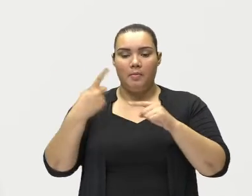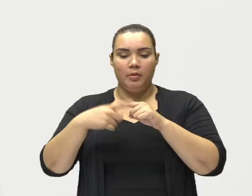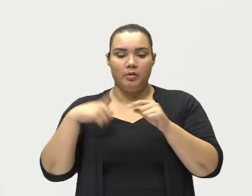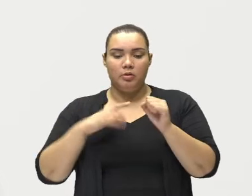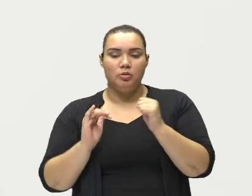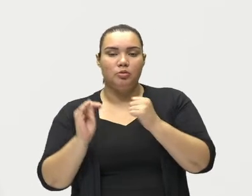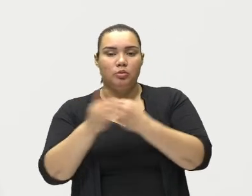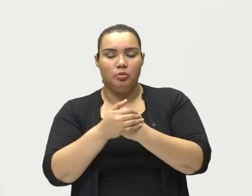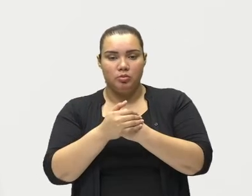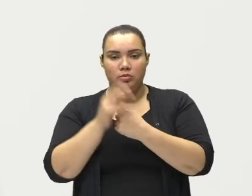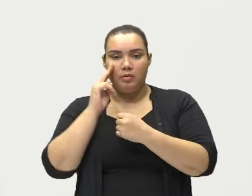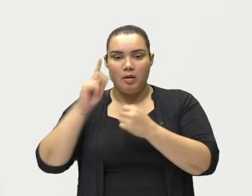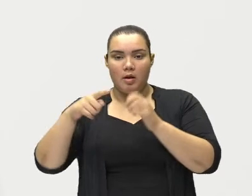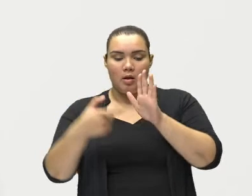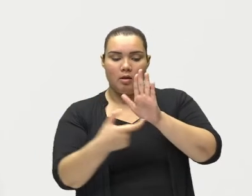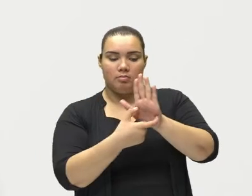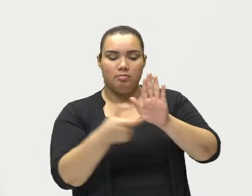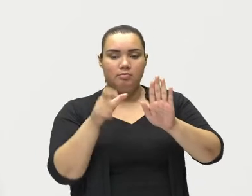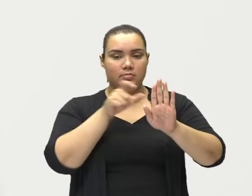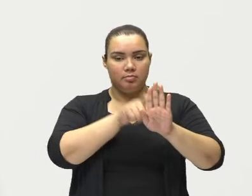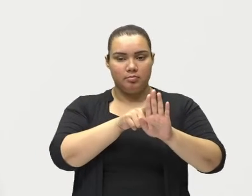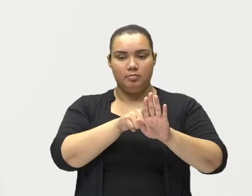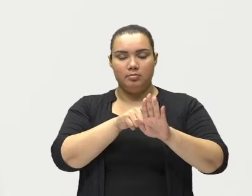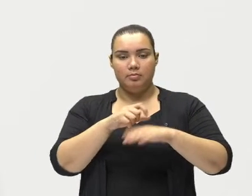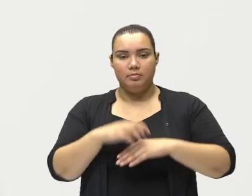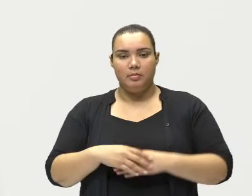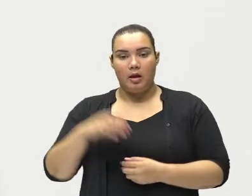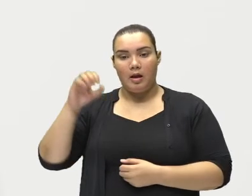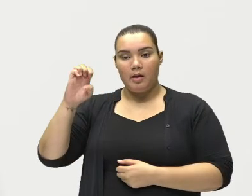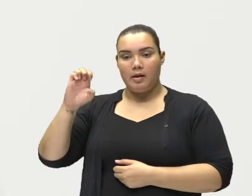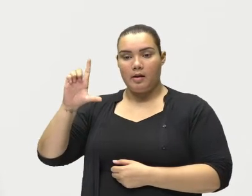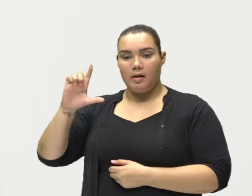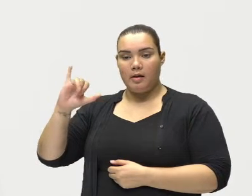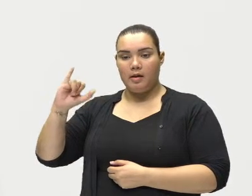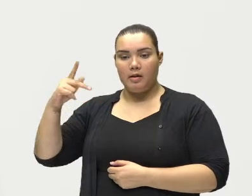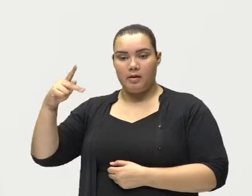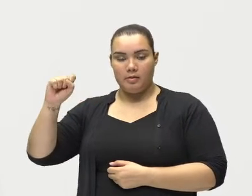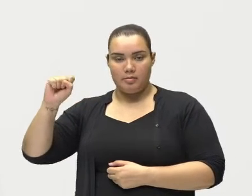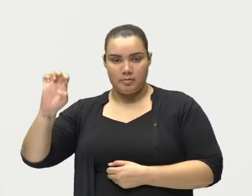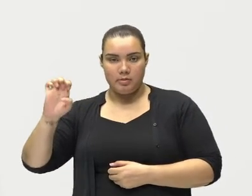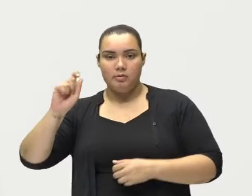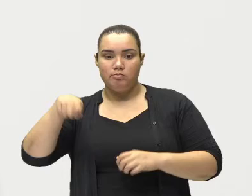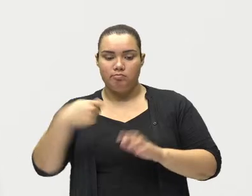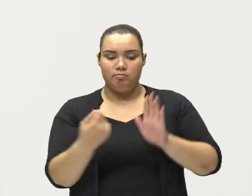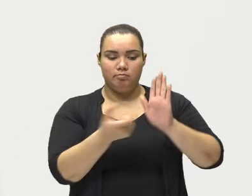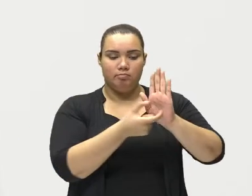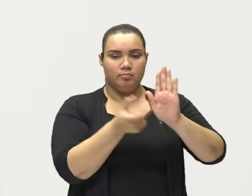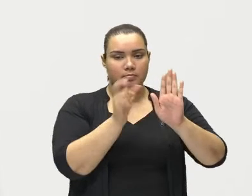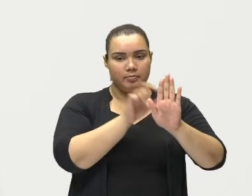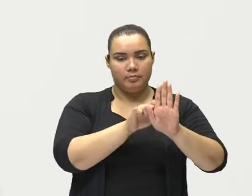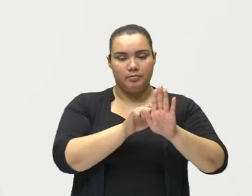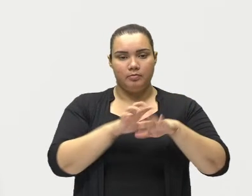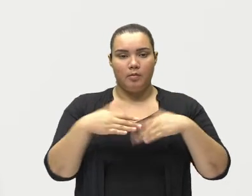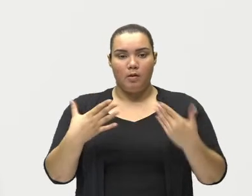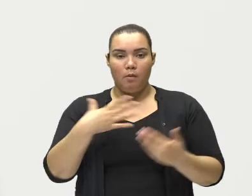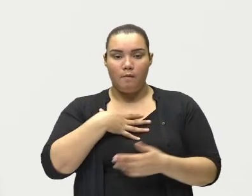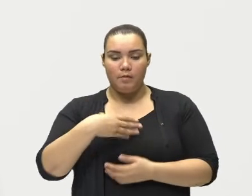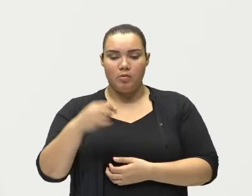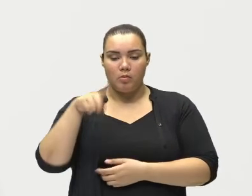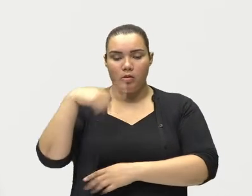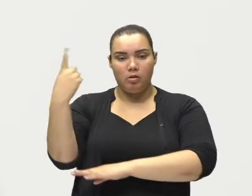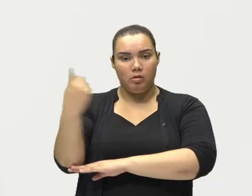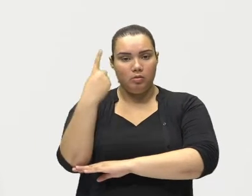escondidinho aqui, ó, uma elipse, né? Uma elipse. Então, O filho era tão alto quanto o